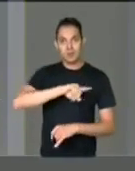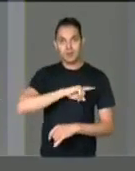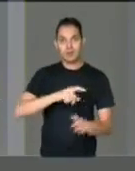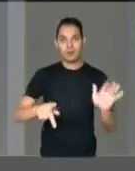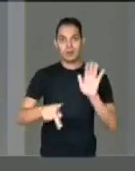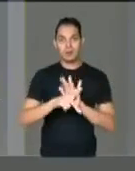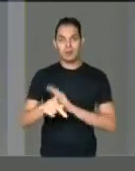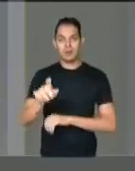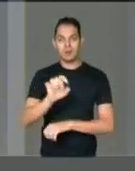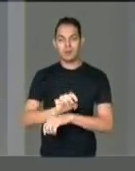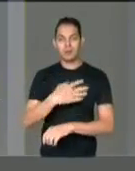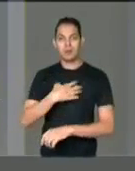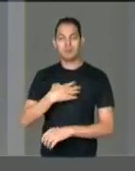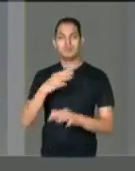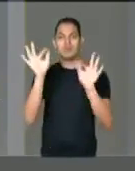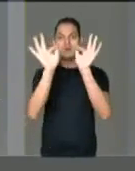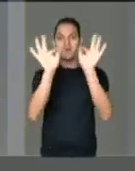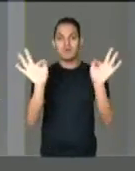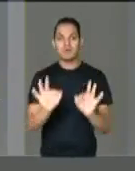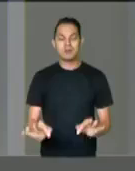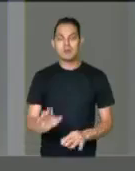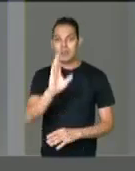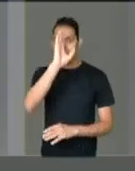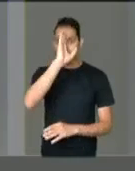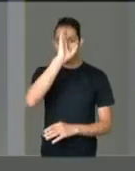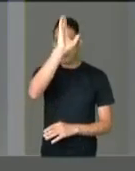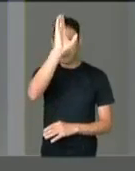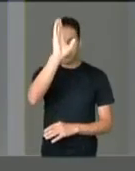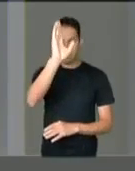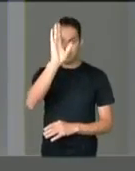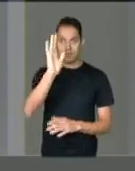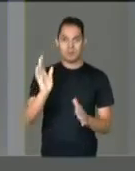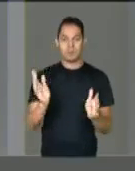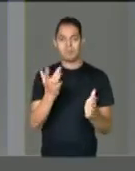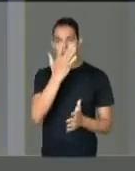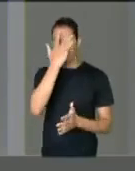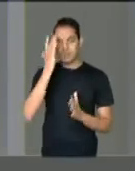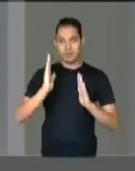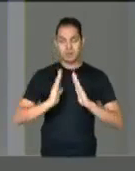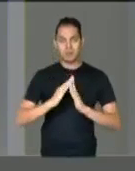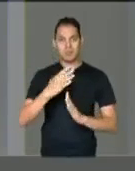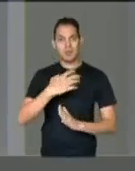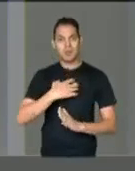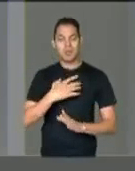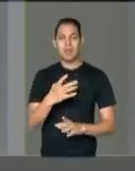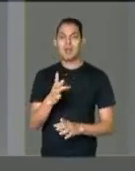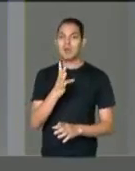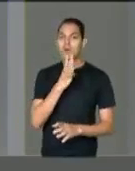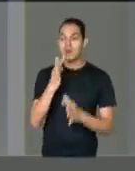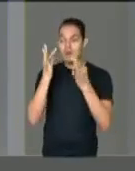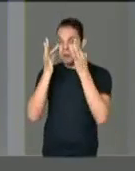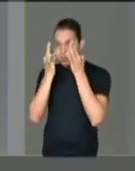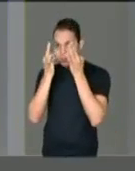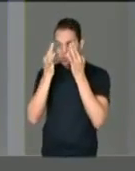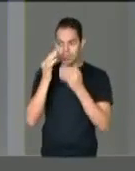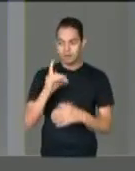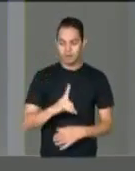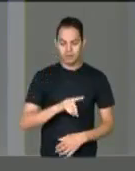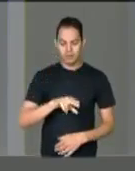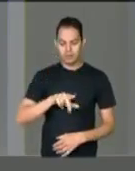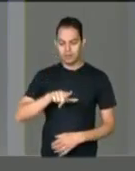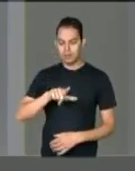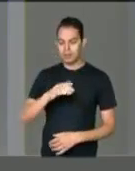baianos, ficamos felizes, principalmente aqueles que a conheceram pessoalmente, que a